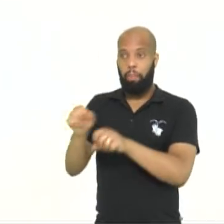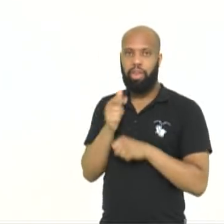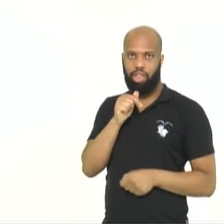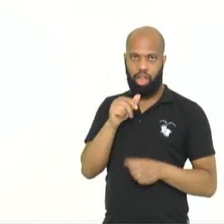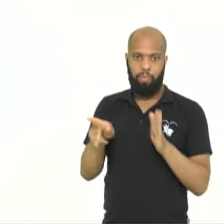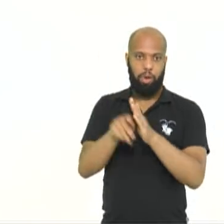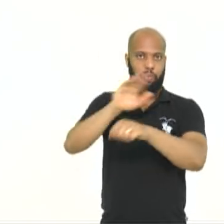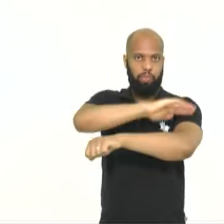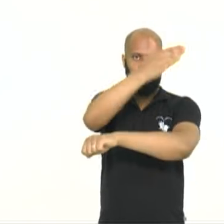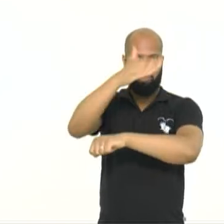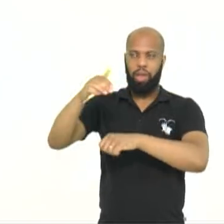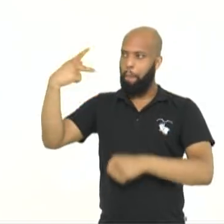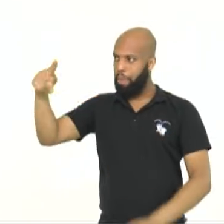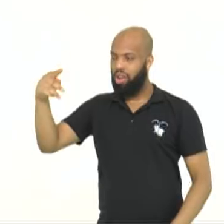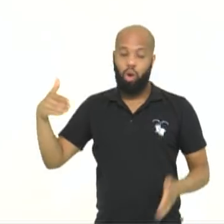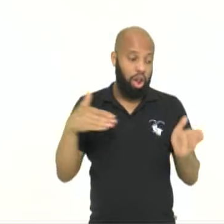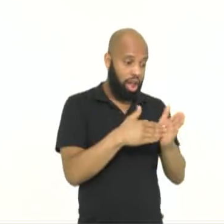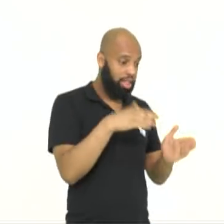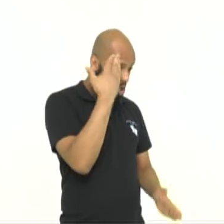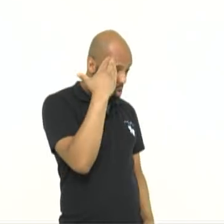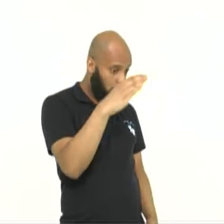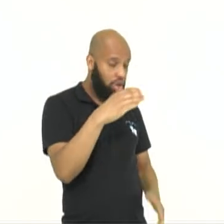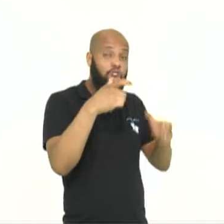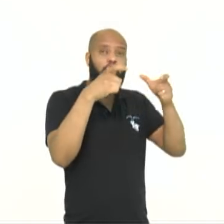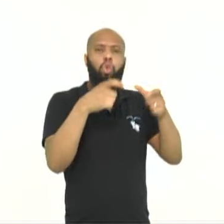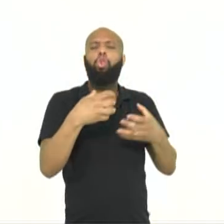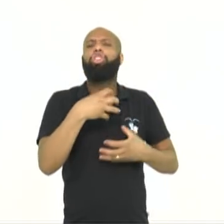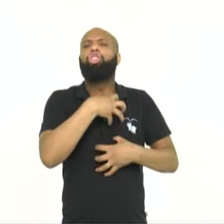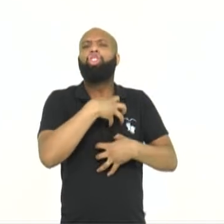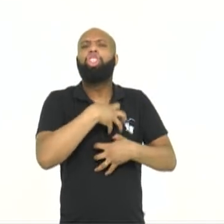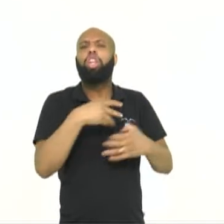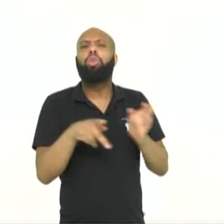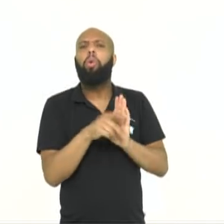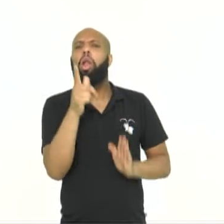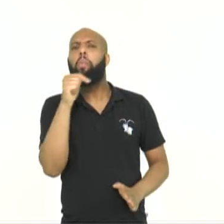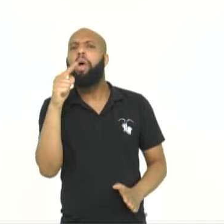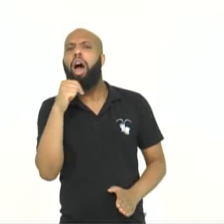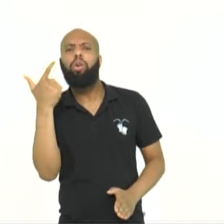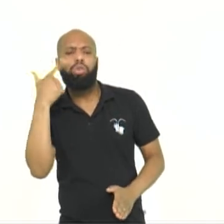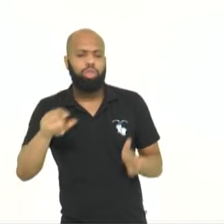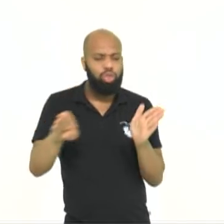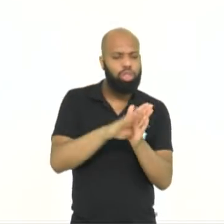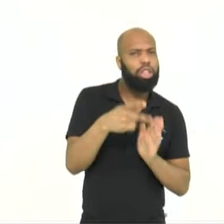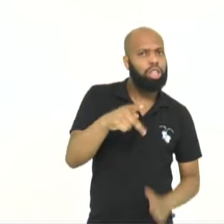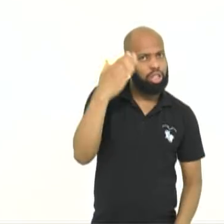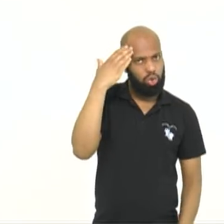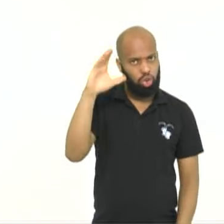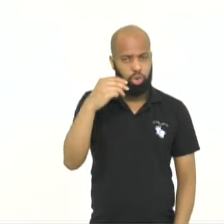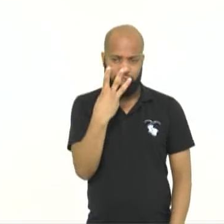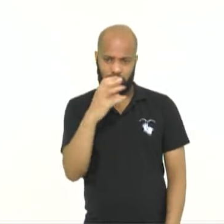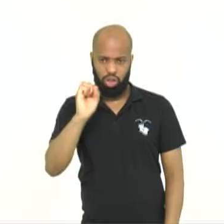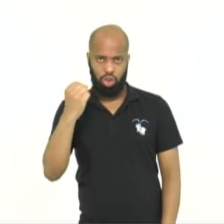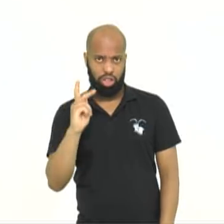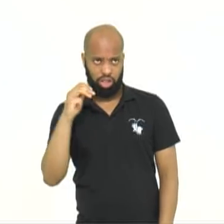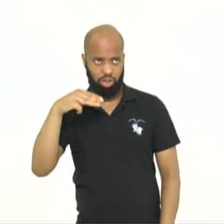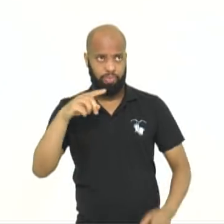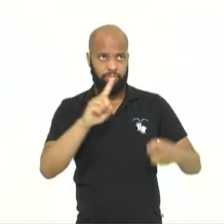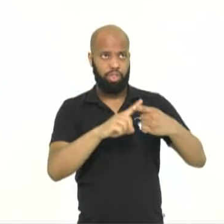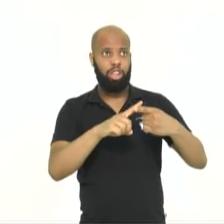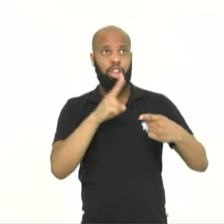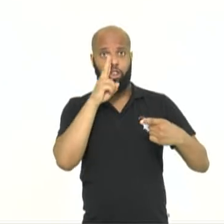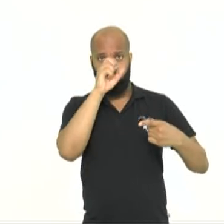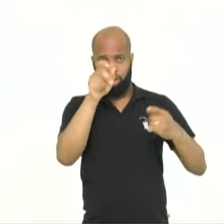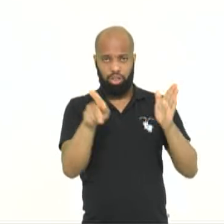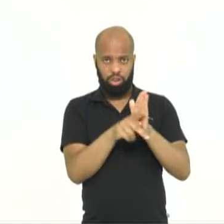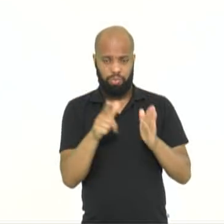Serra do Mar até a cidade de Curitiba, de que maneira a água percorreu essa linha adutora de 38 quilômetros? Letra A, pela força do